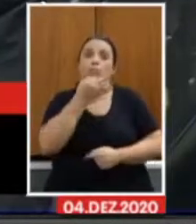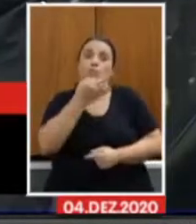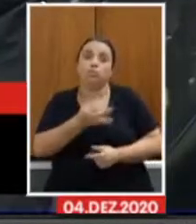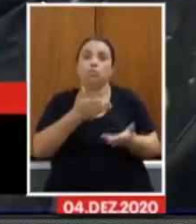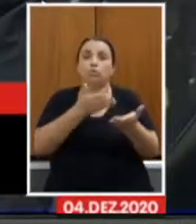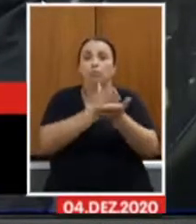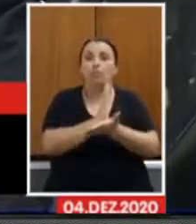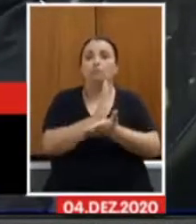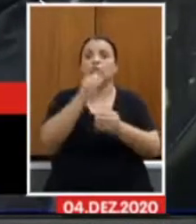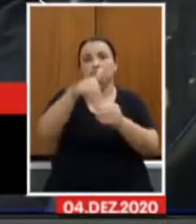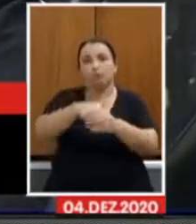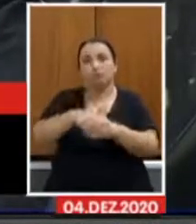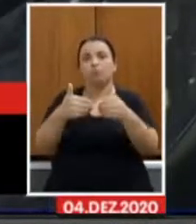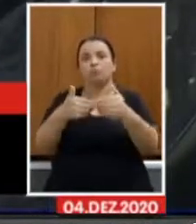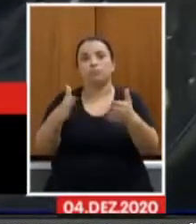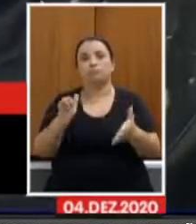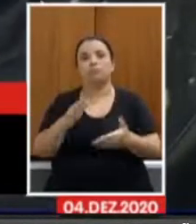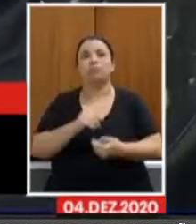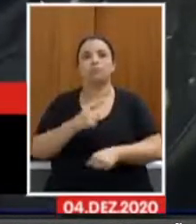Em votação.